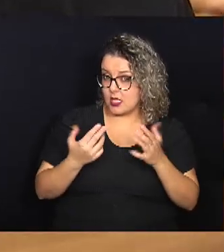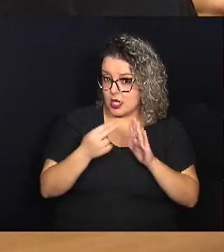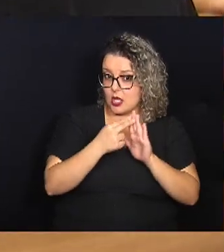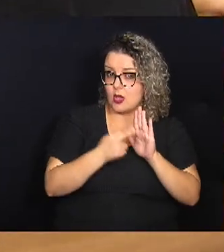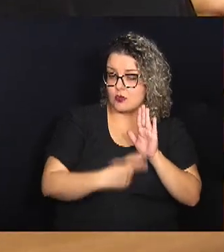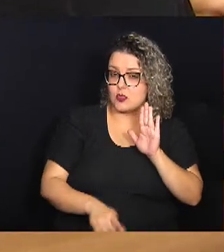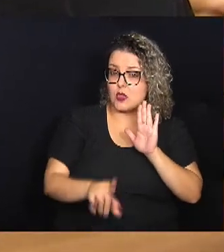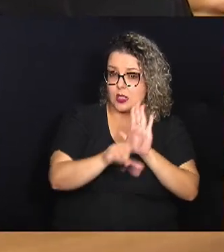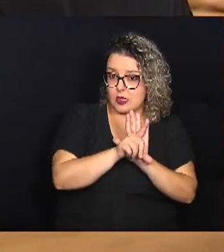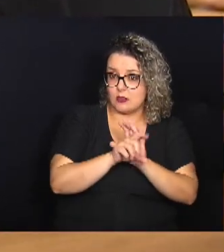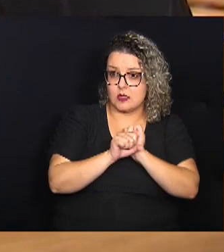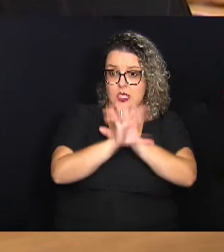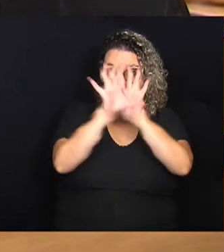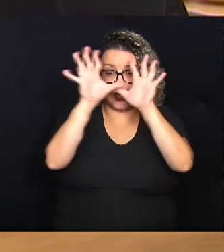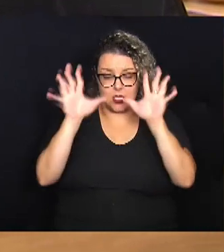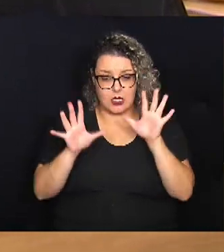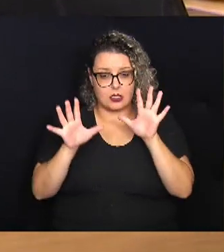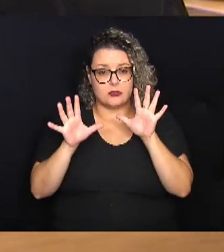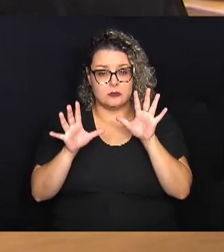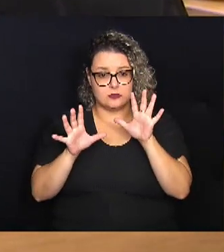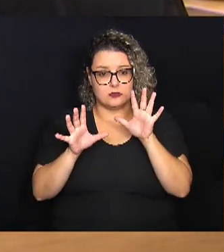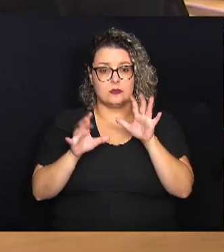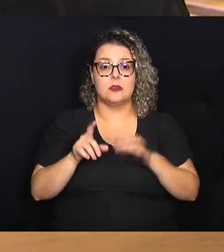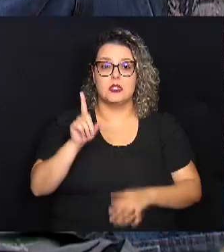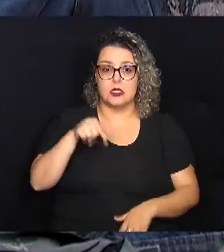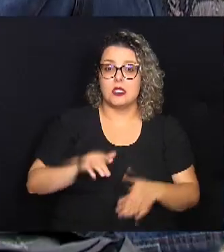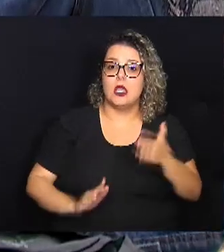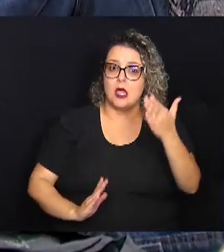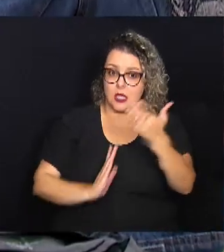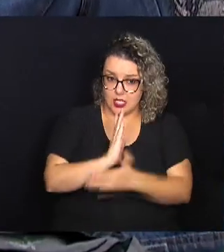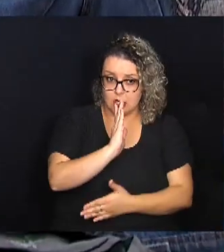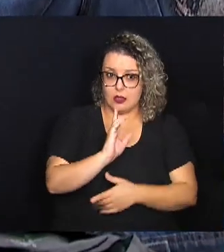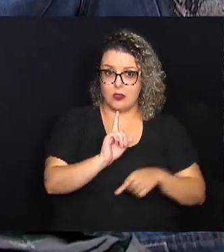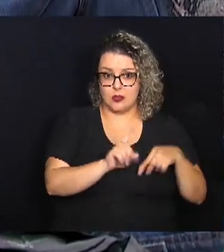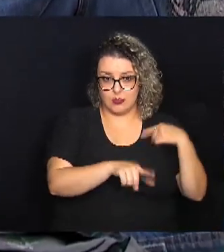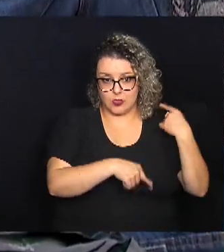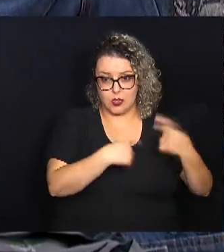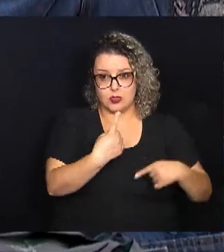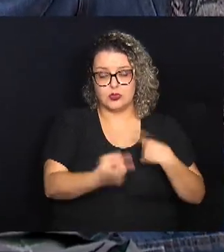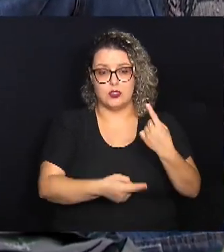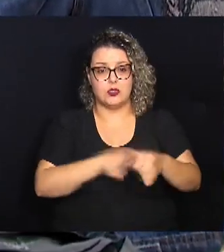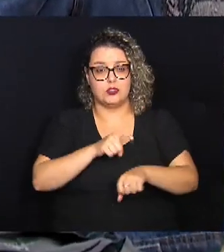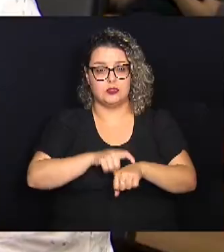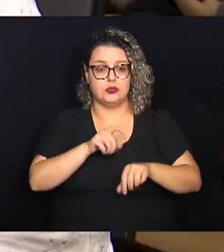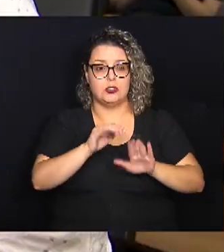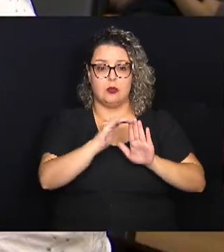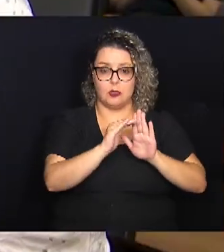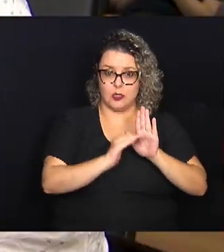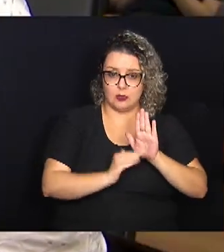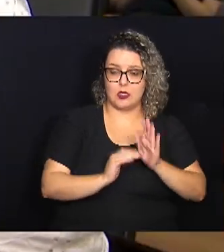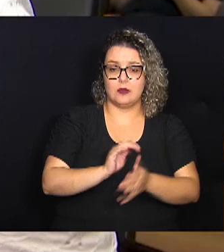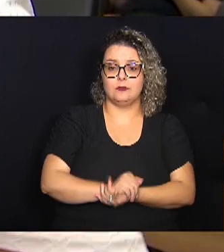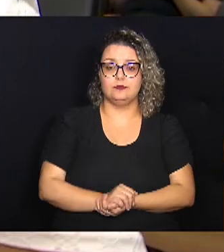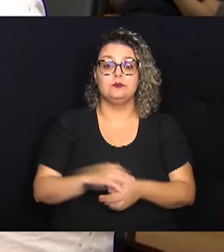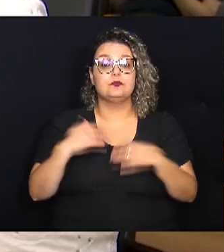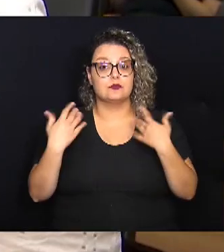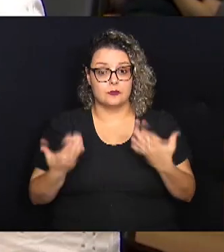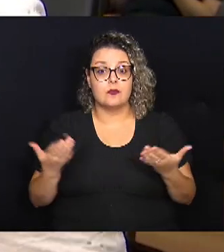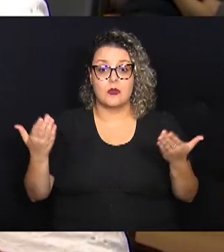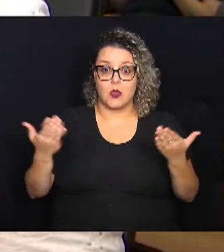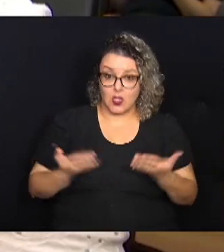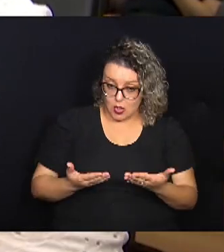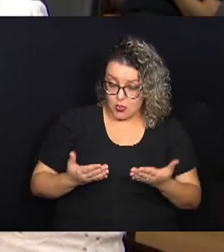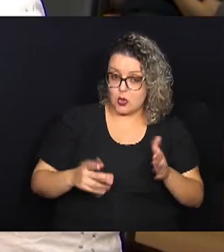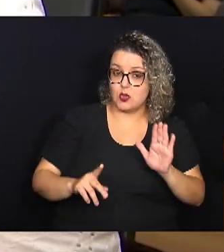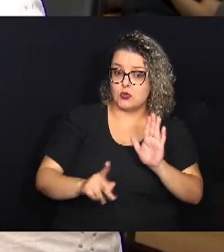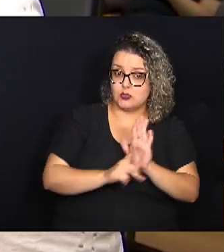legal fique clara e seja aprovada para os próximos passos da programação. Então, a partir de agora, os